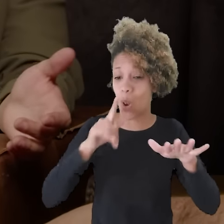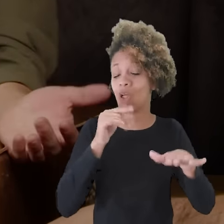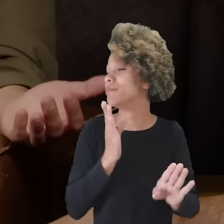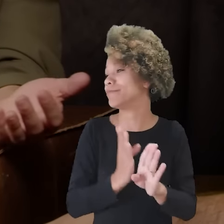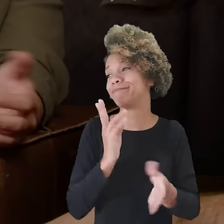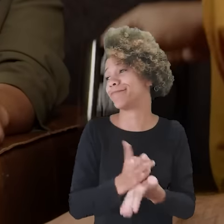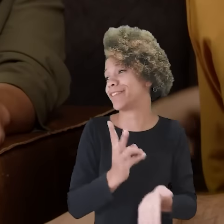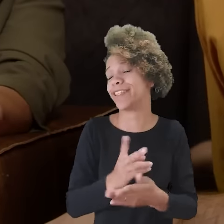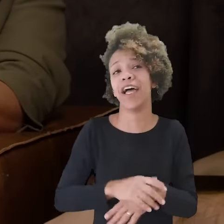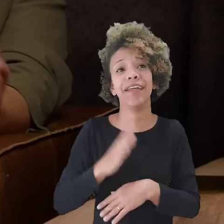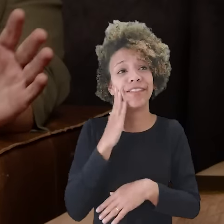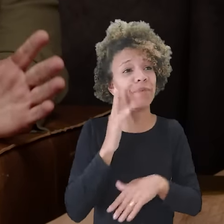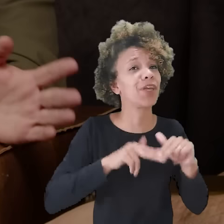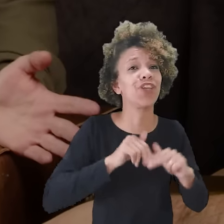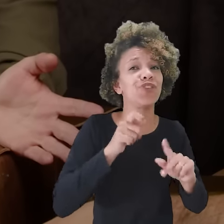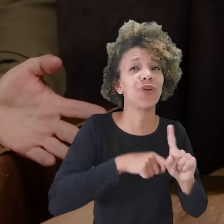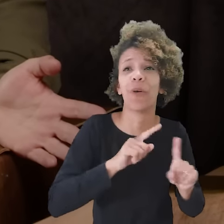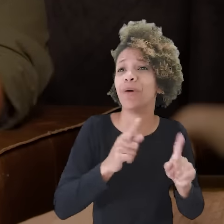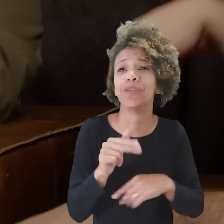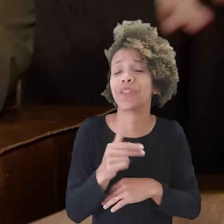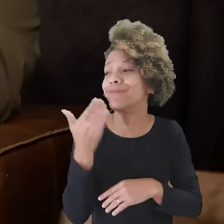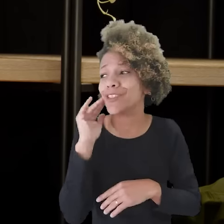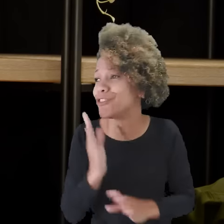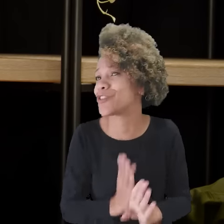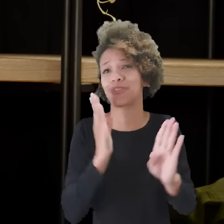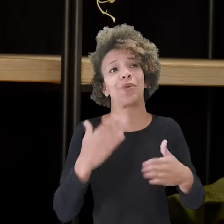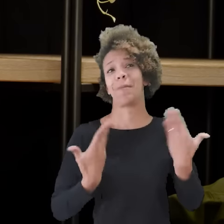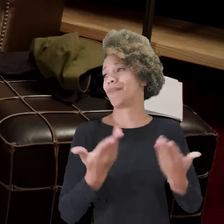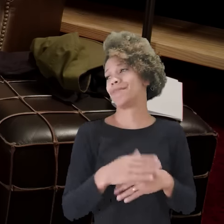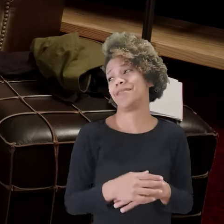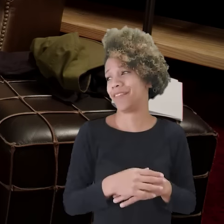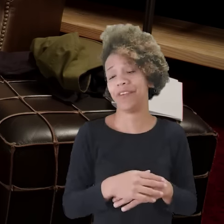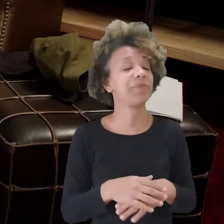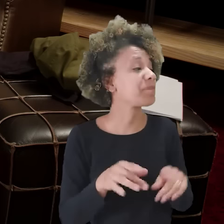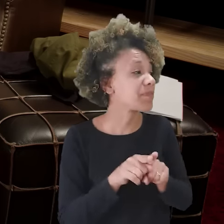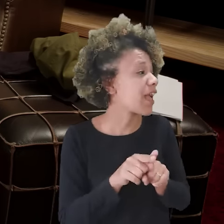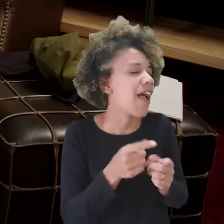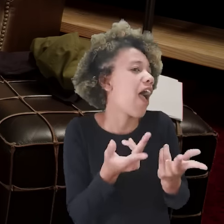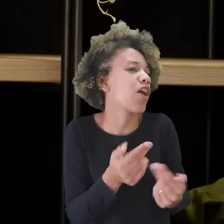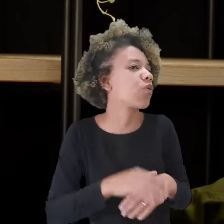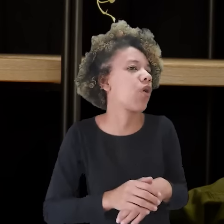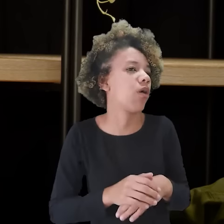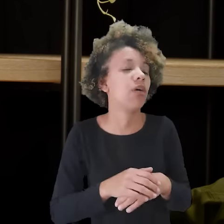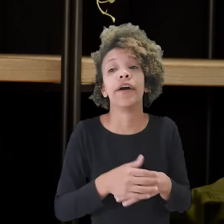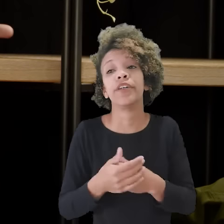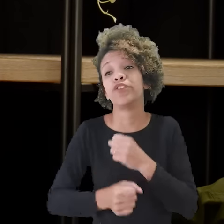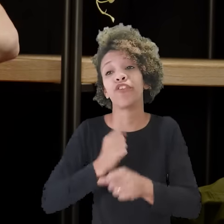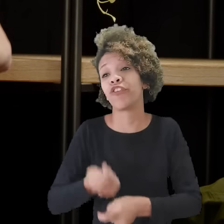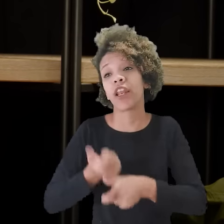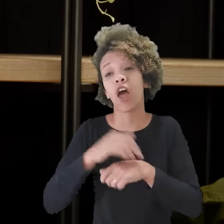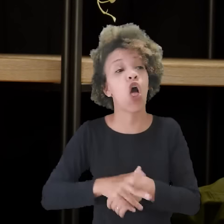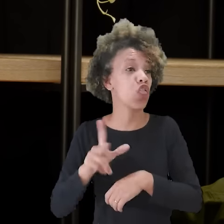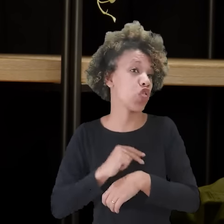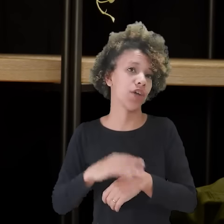todo mundo sabe que é em junho nunca entende isso é igual ao final de ano Austrália é sempre igual ao final de ano em Angra Nossa